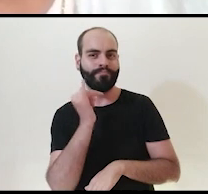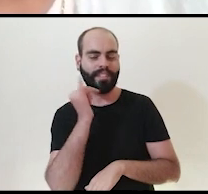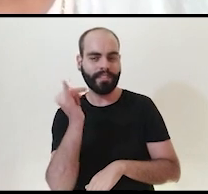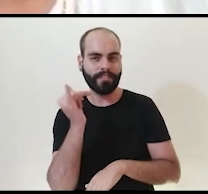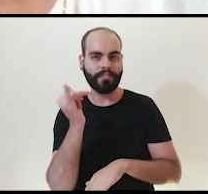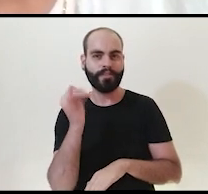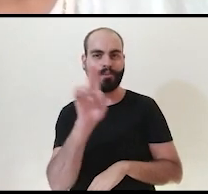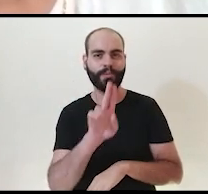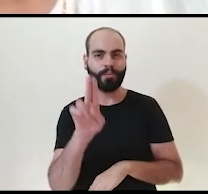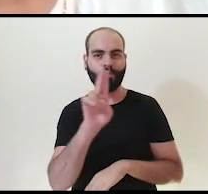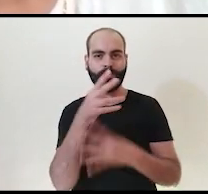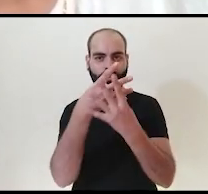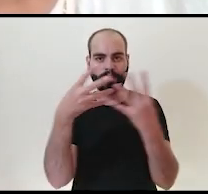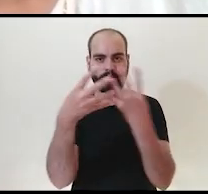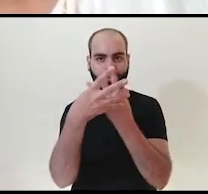bem.